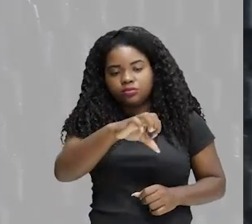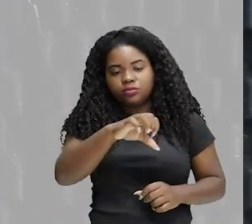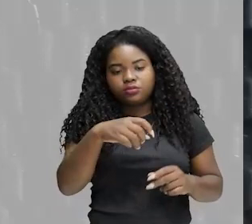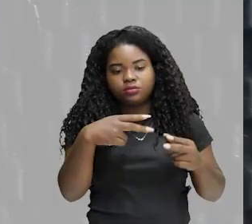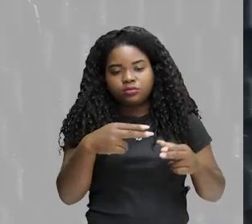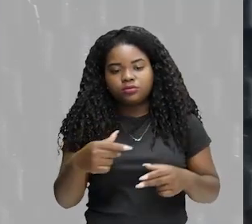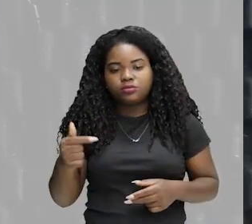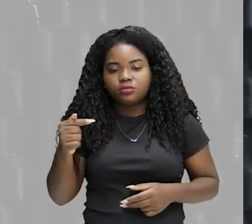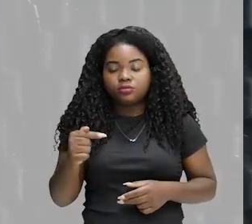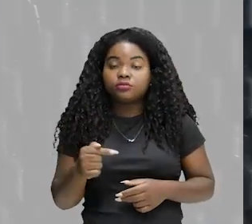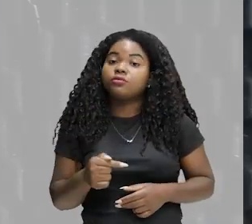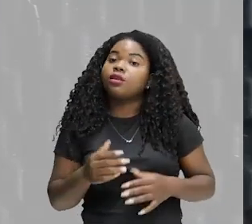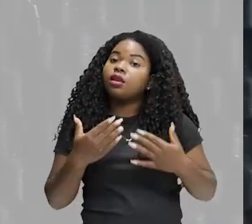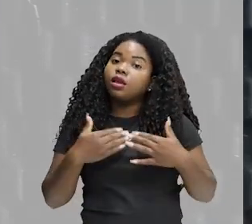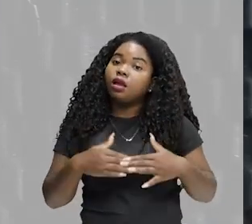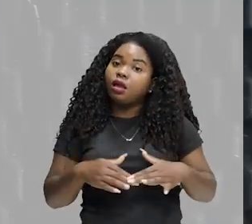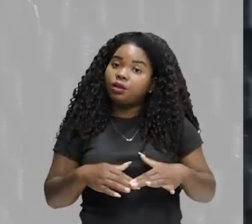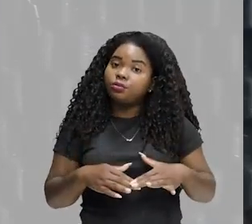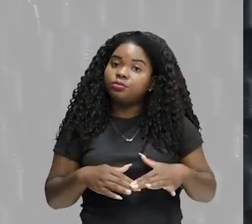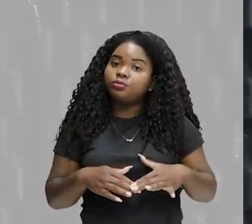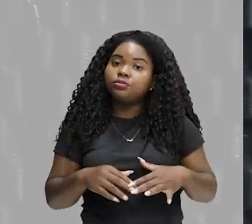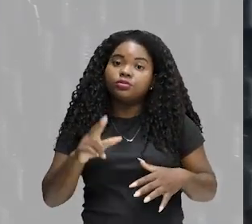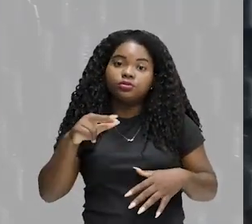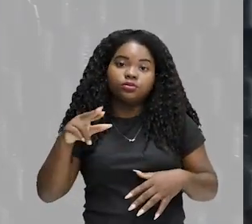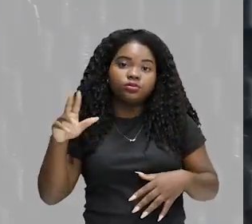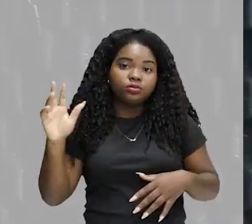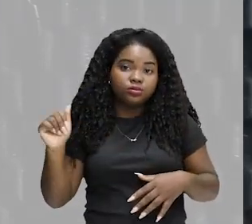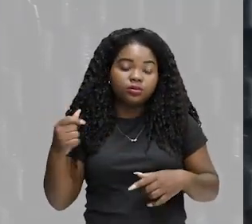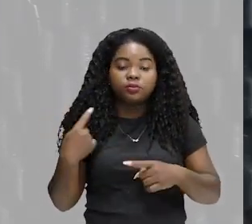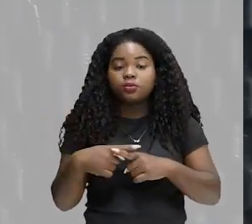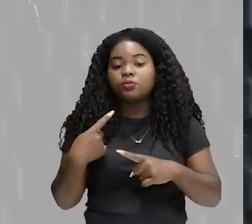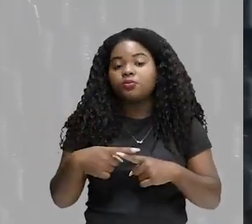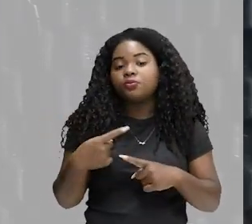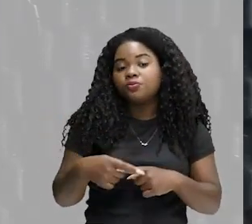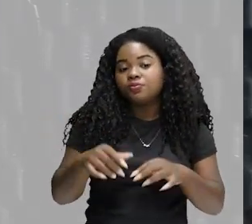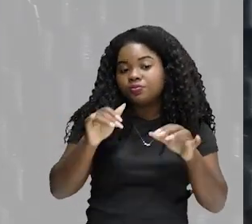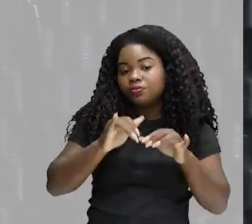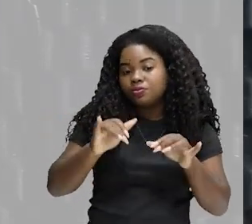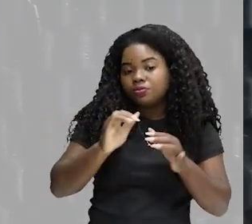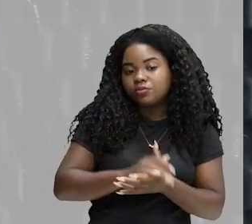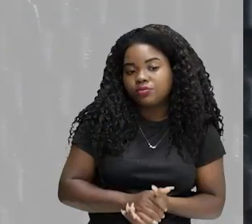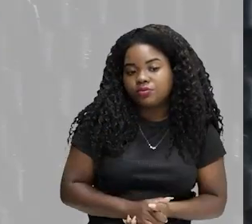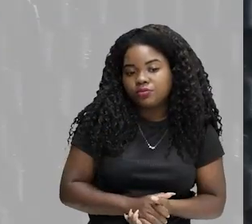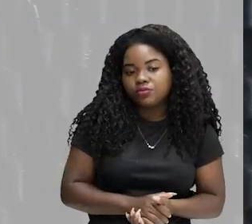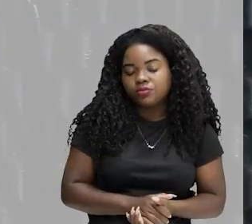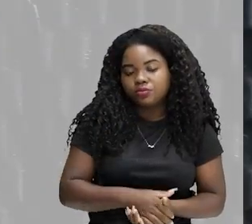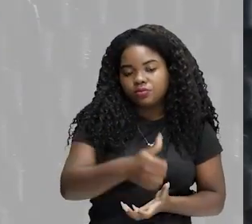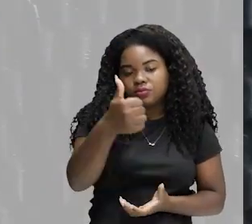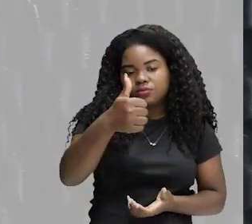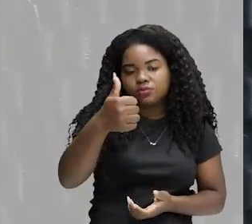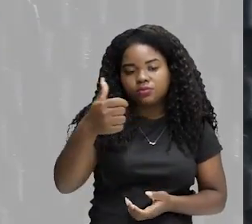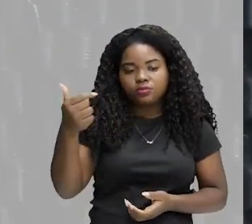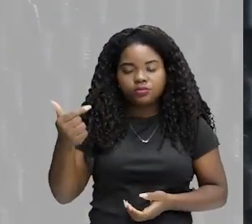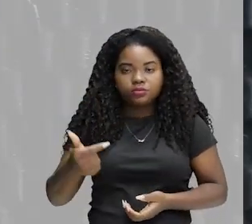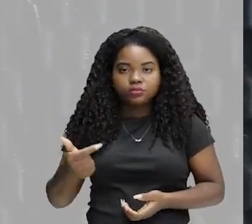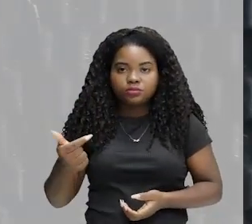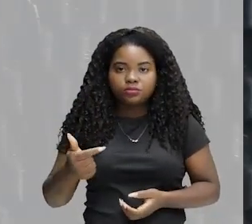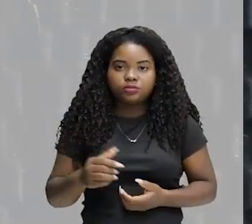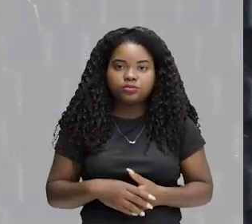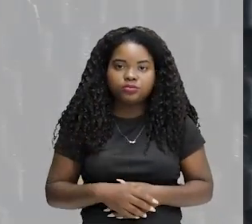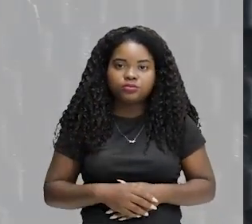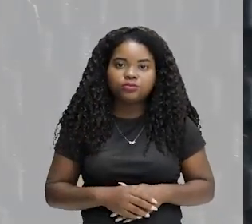7. Não estou dizendo isso. Até porque essa informação aqui é para esse local, para o Japão, e essa outra aqui é para a